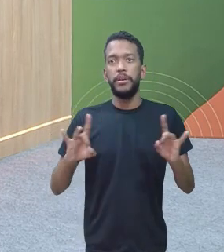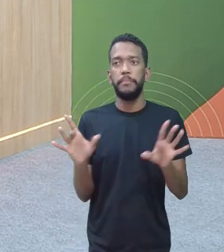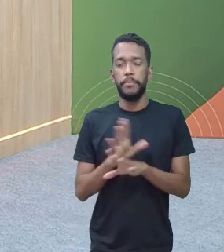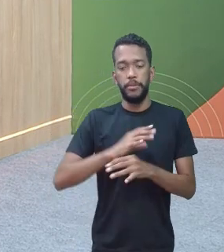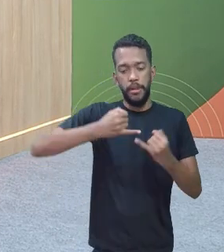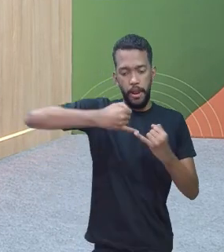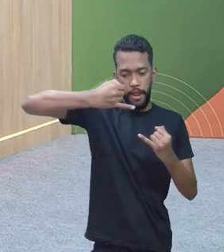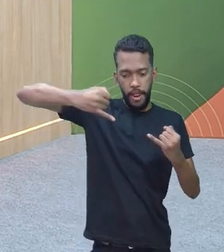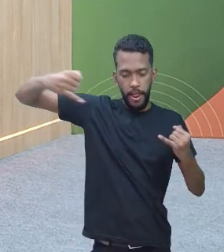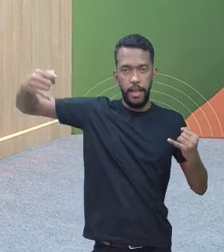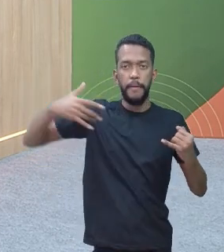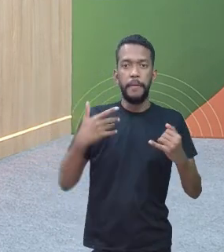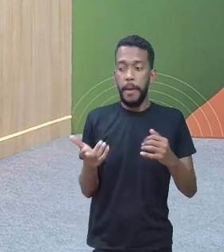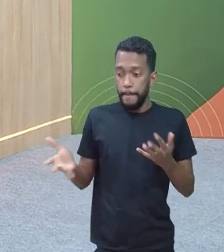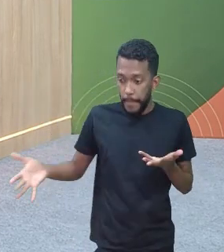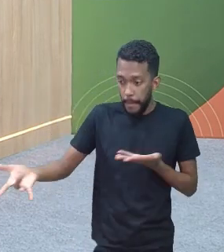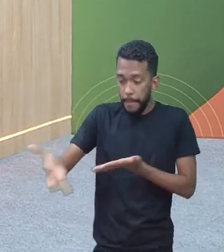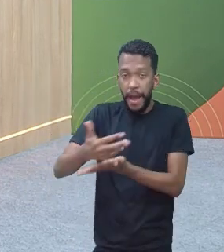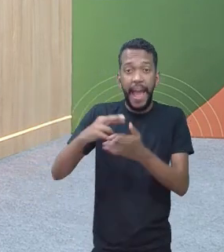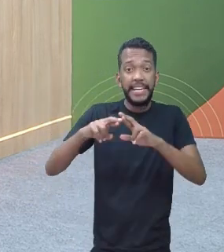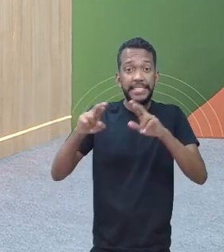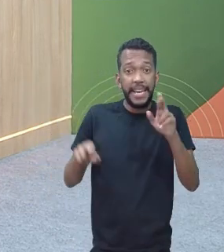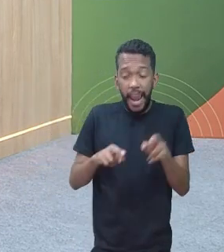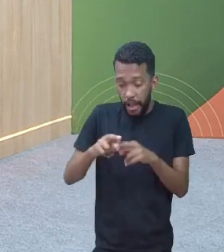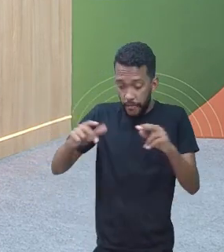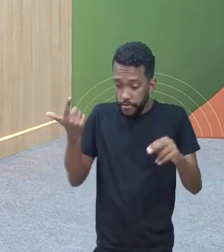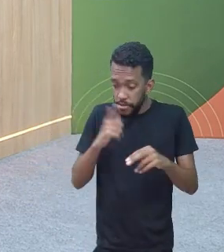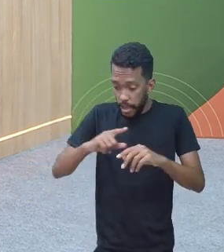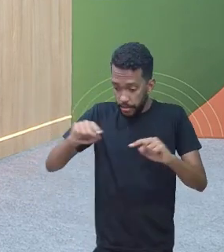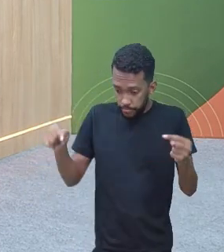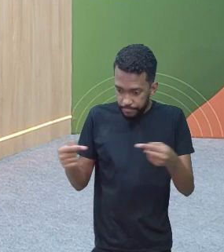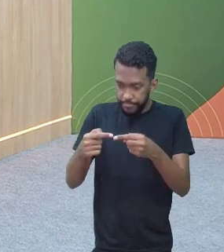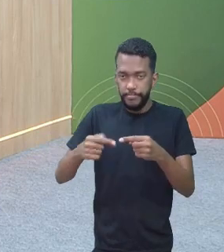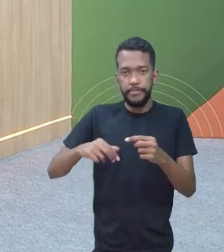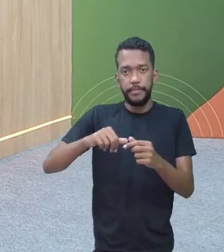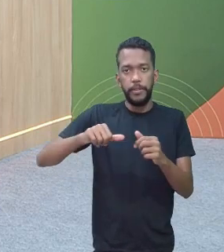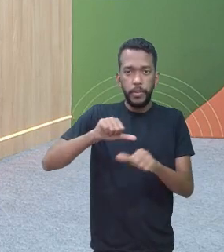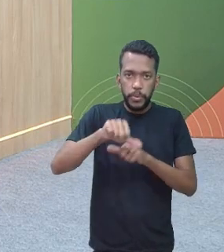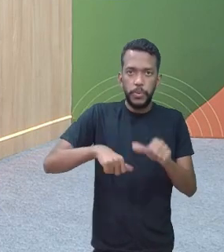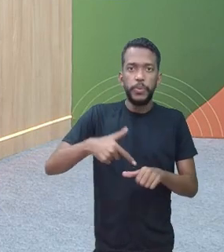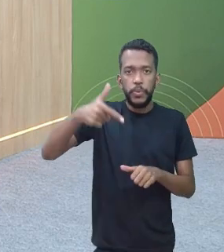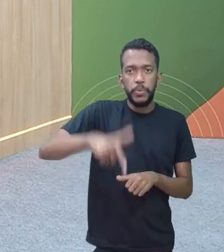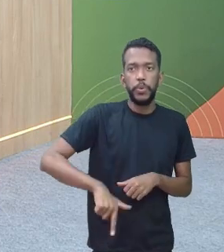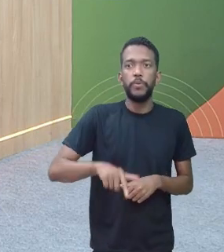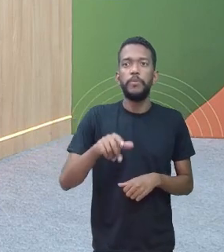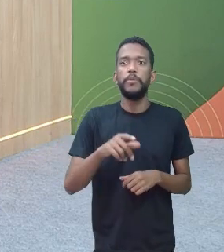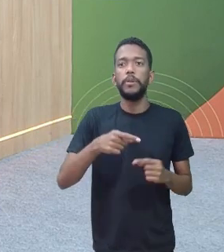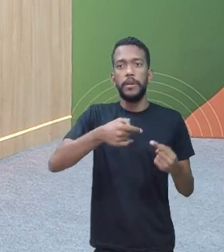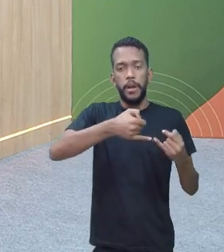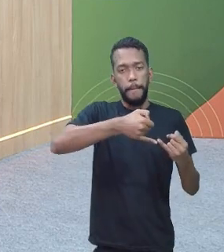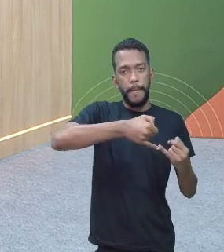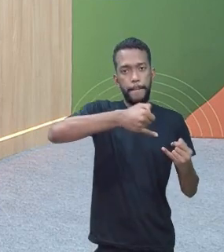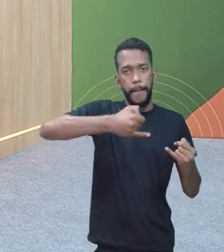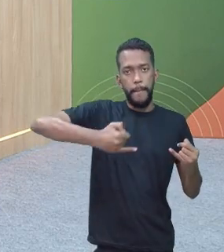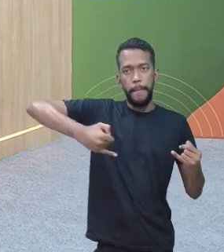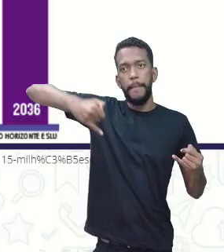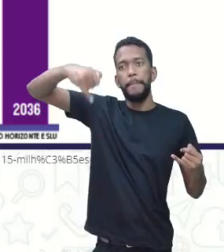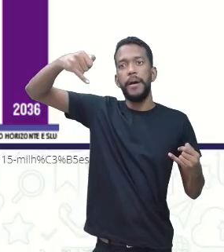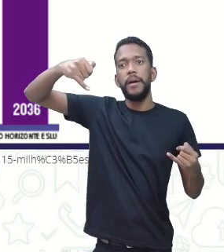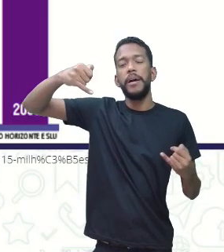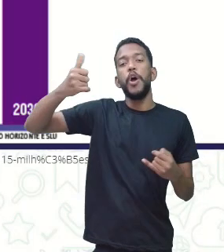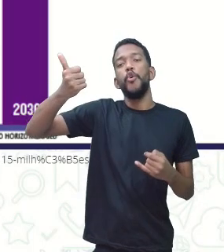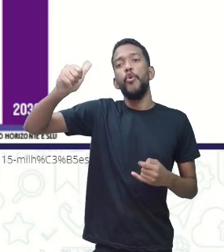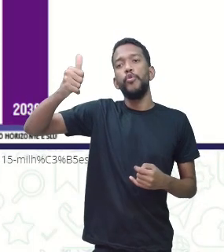recicláveis coletados em relação aos resíduos domiciliares. Aqui a gente já está subindo para 11 em 2036,